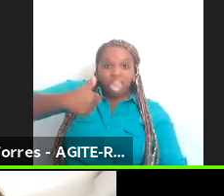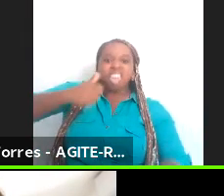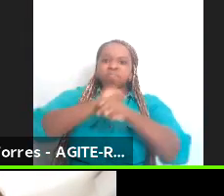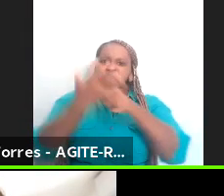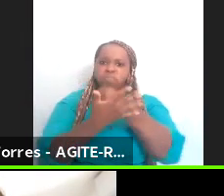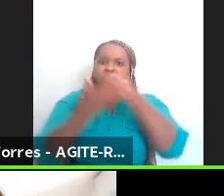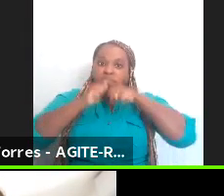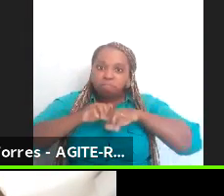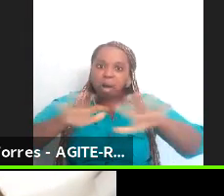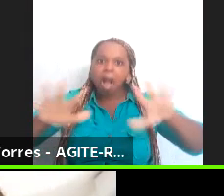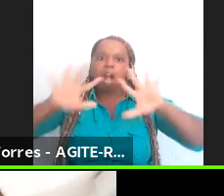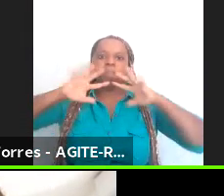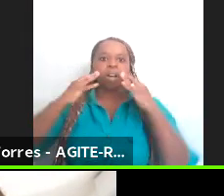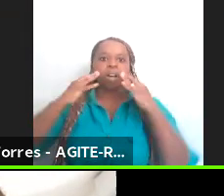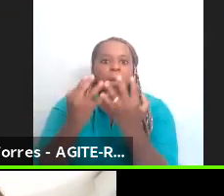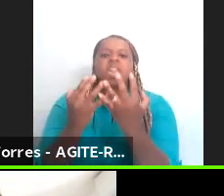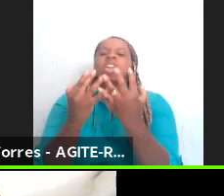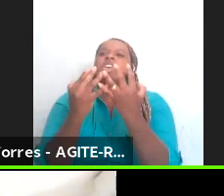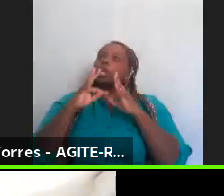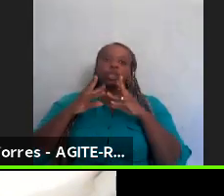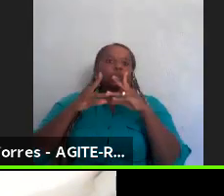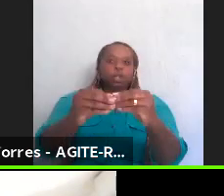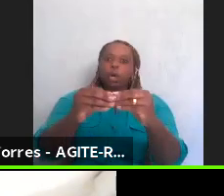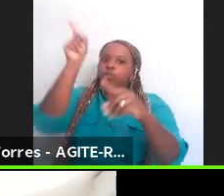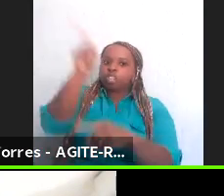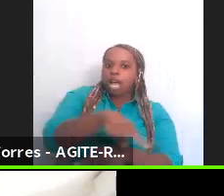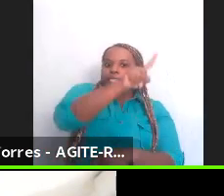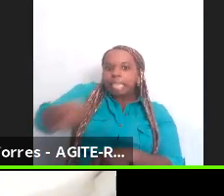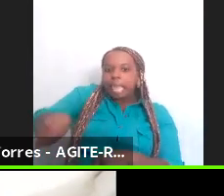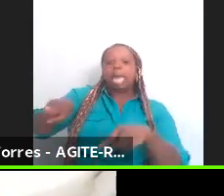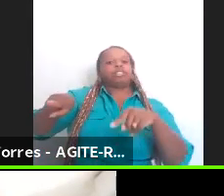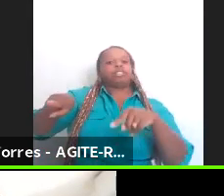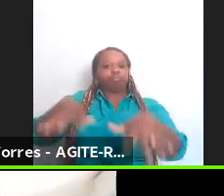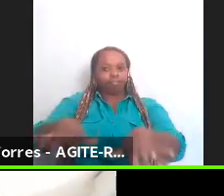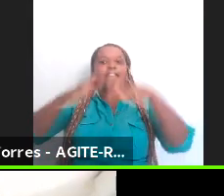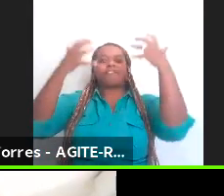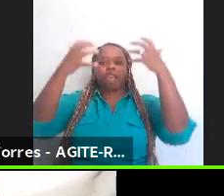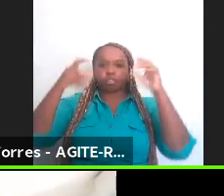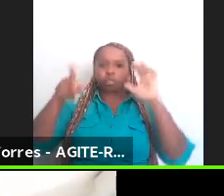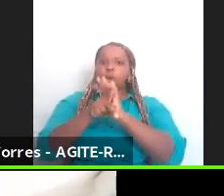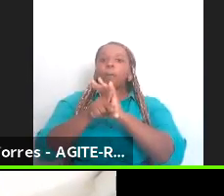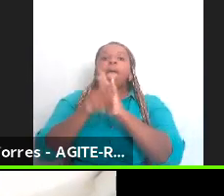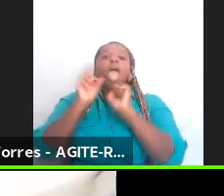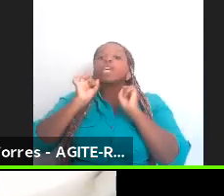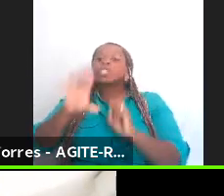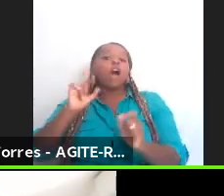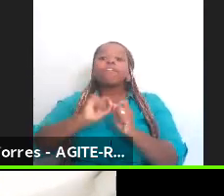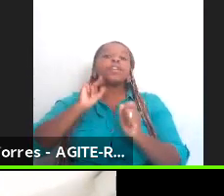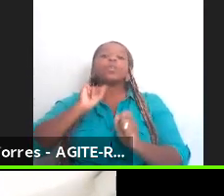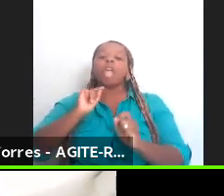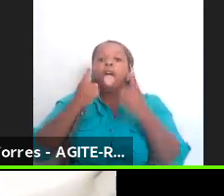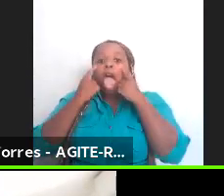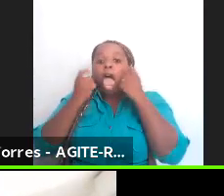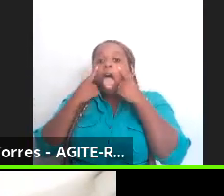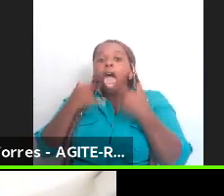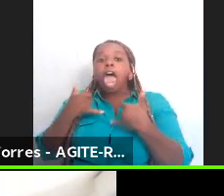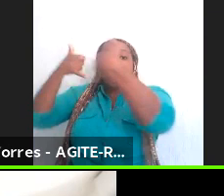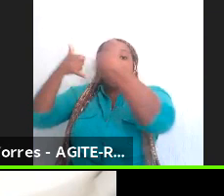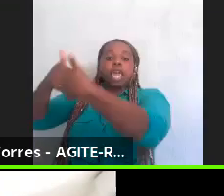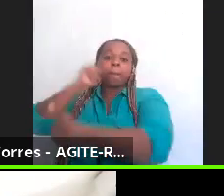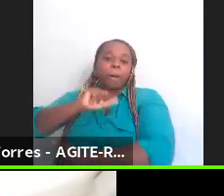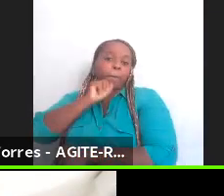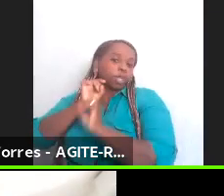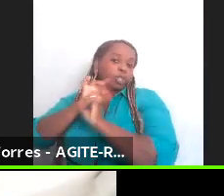todos os eventos foram cancelados e eu só fiz chorar e ligar para minha mãe. Mas aí, com 2 semanas, os